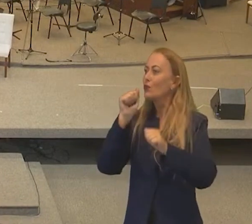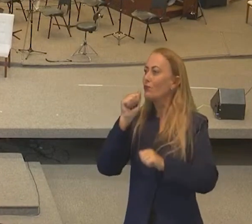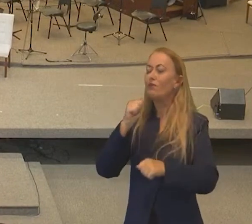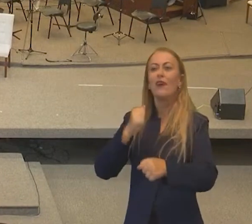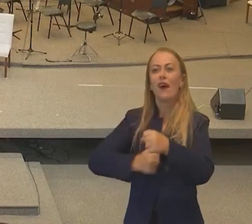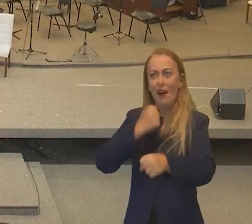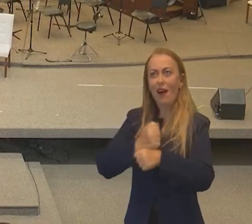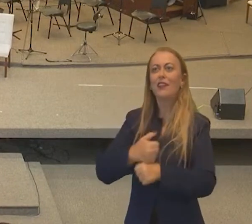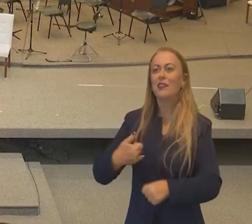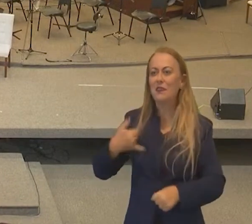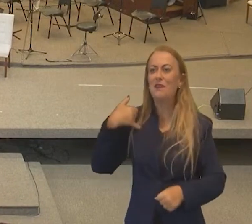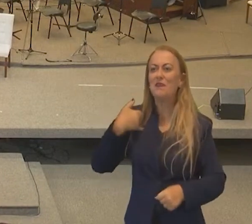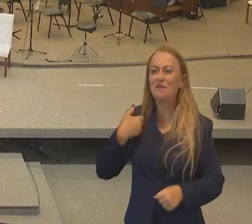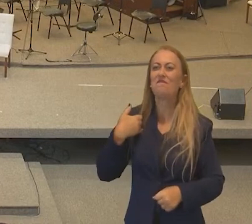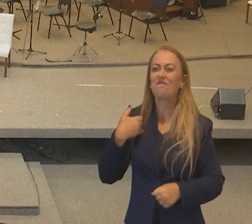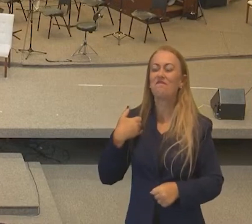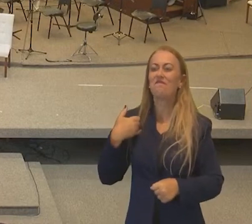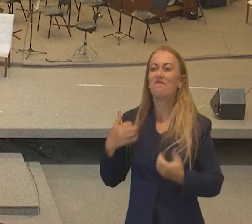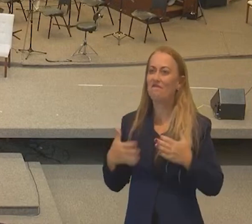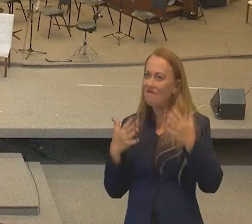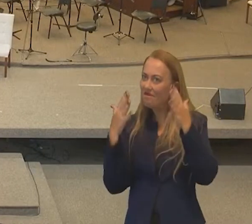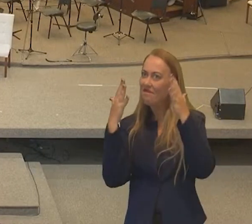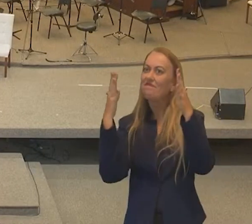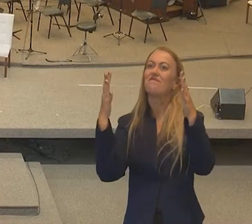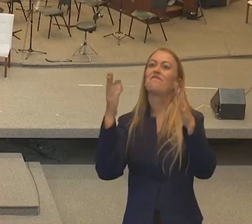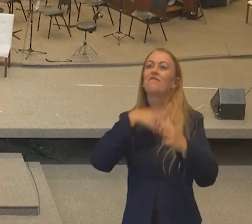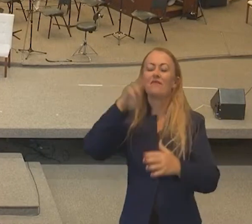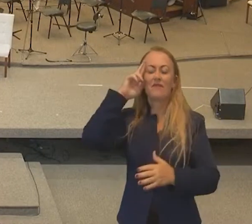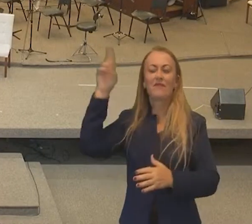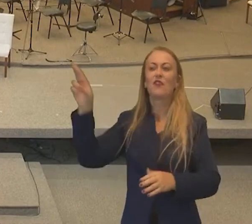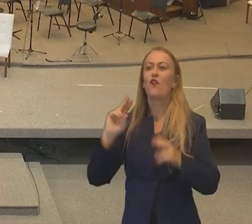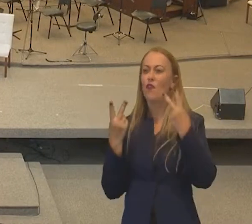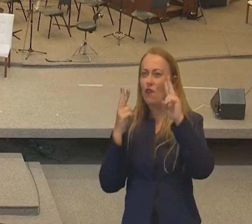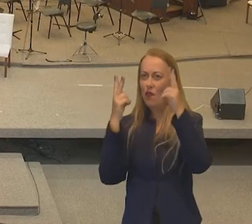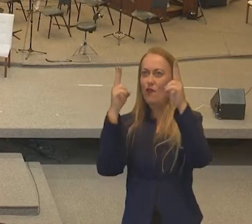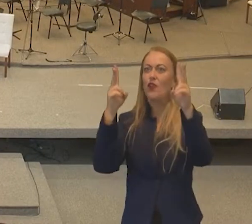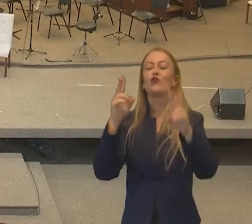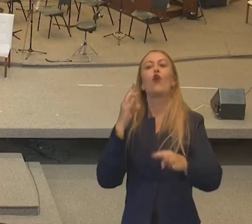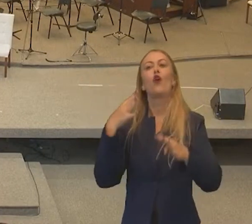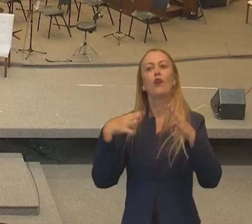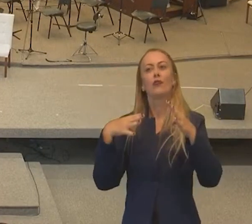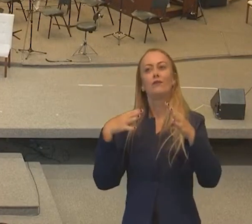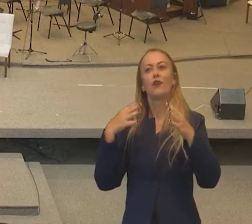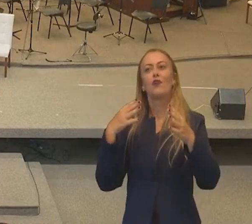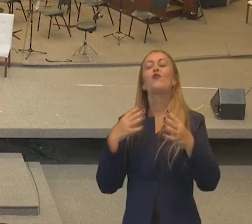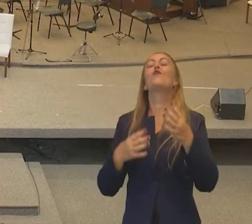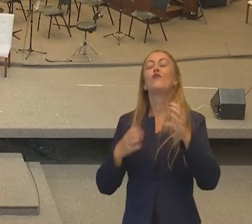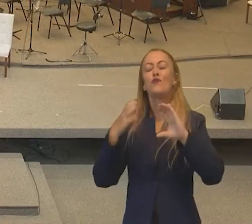celebremos ao Senhor por mais um ano de vitória do nosso Coro Mensageiros da Paz.